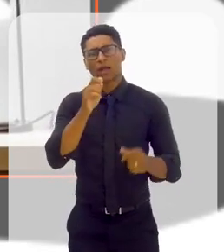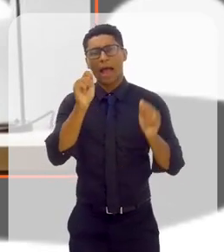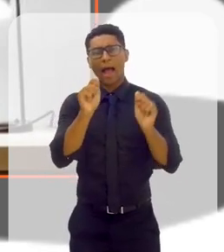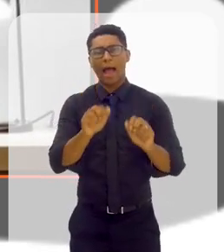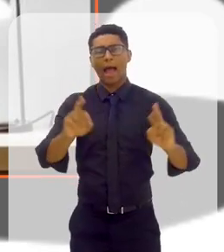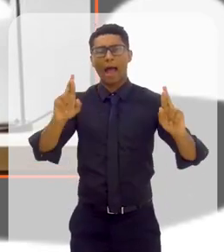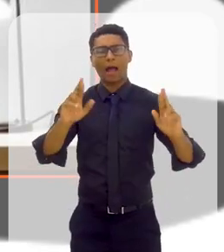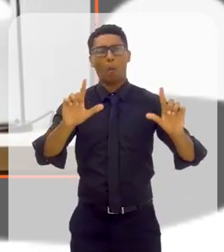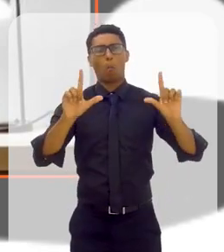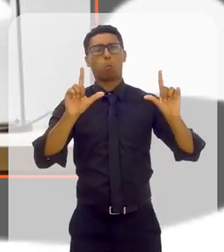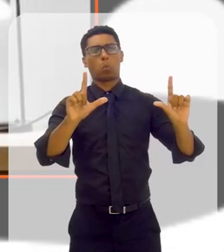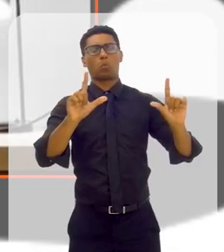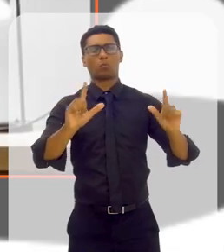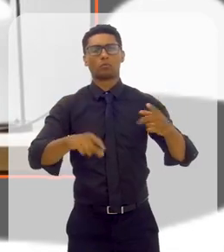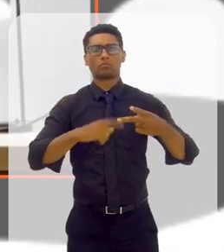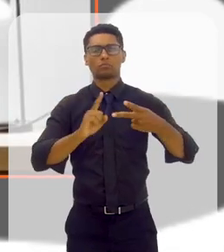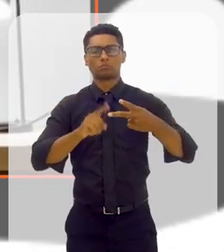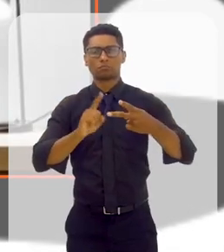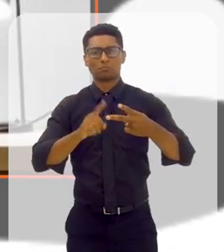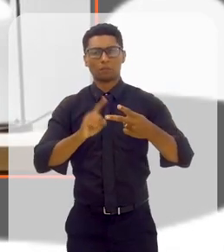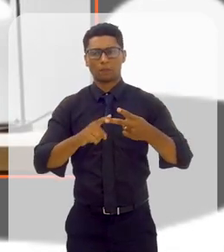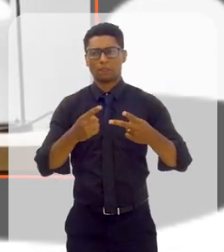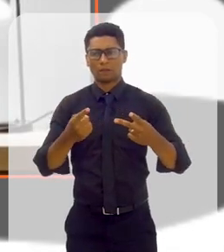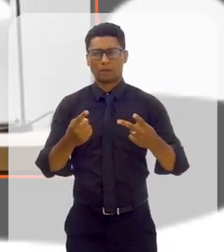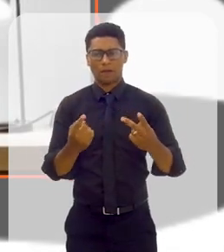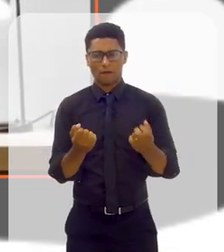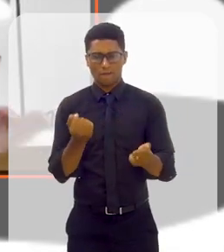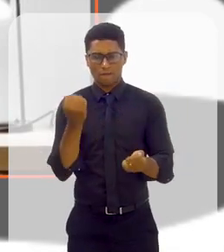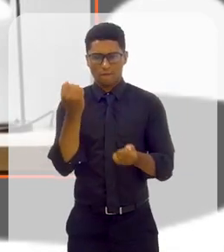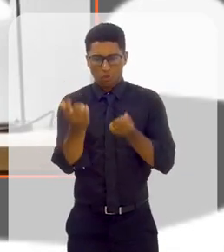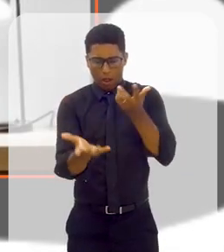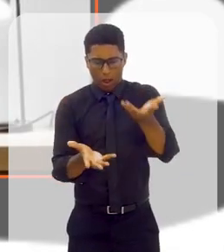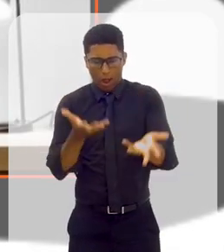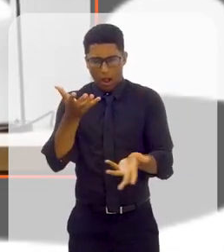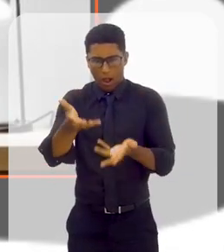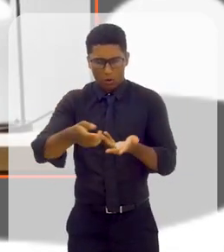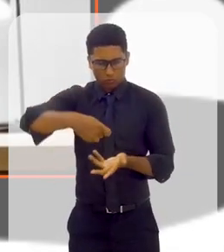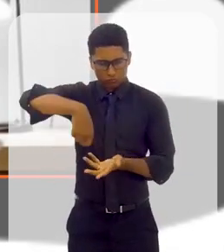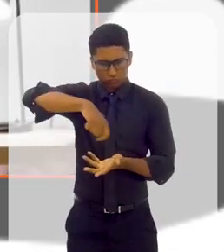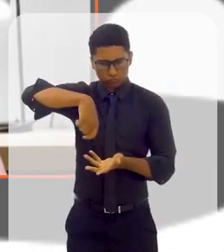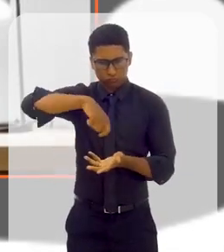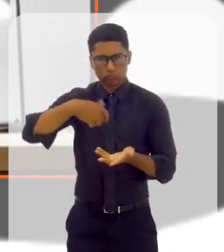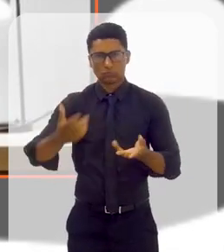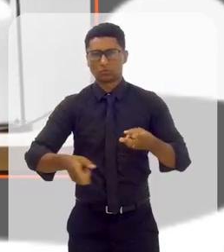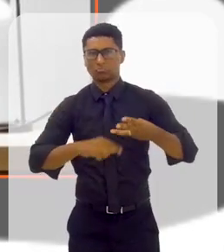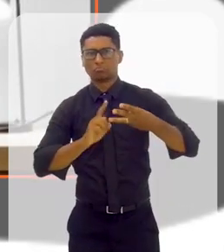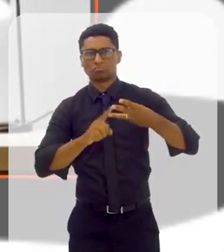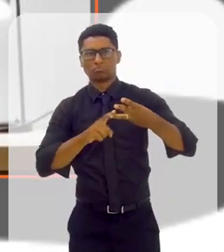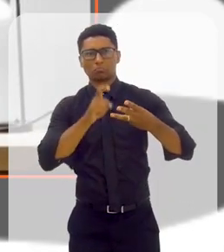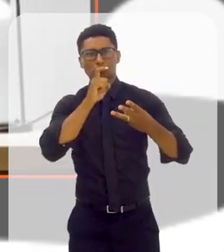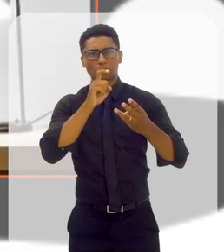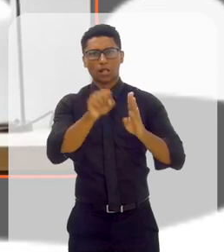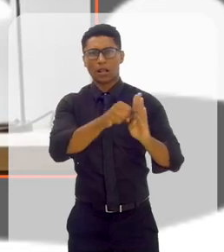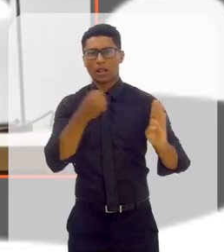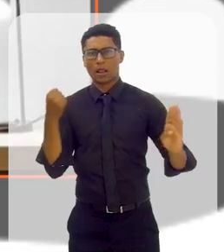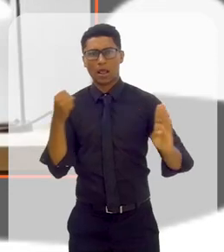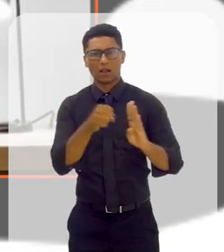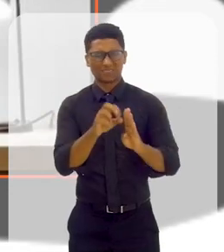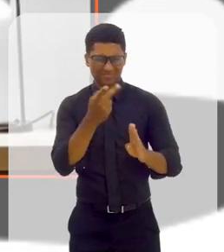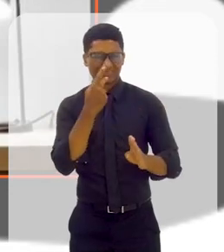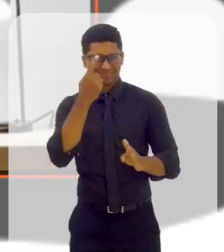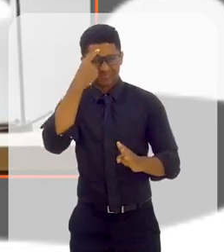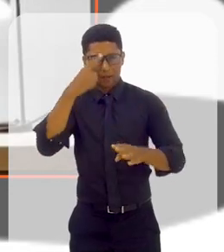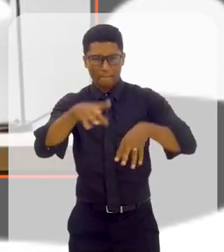ar-condicionado, ventilador, panela, fogão. Estou pensando aqui em eletrodoméstico, né? Que você separa o ferro do alumínio, conforme você